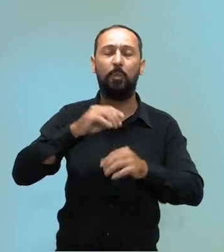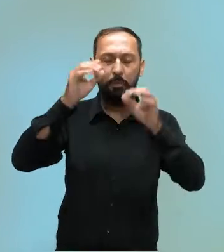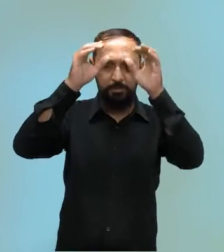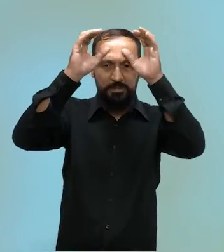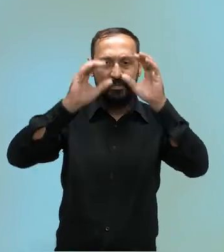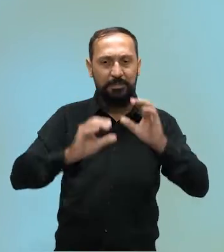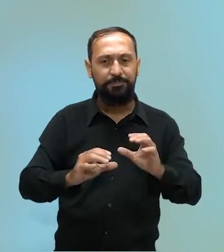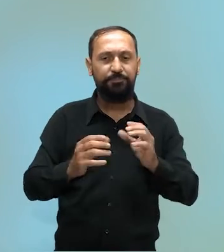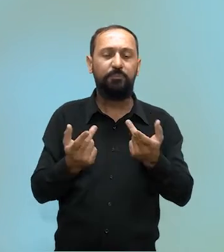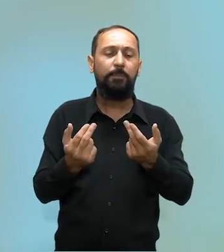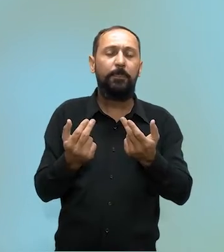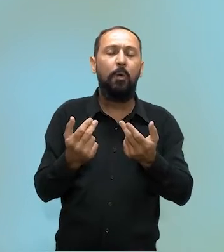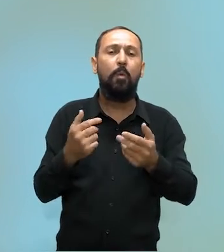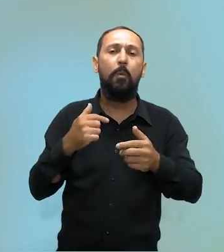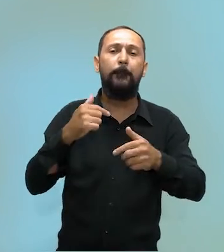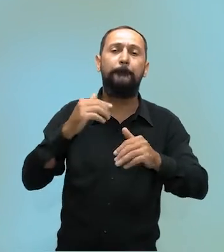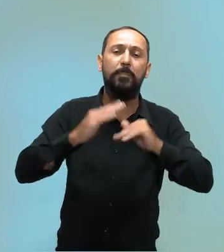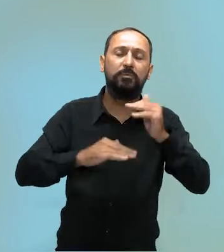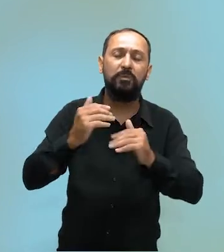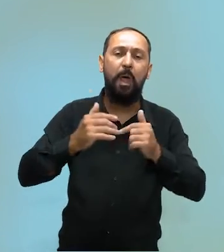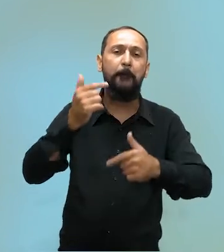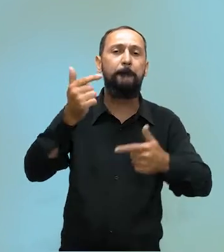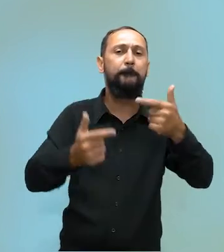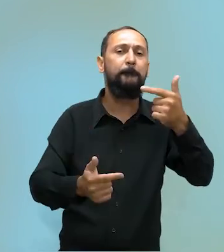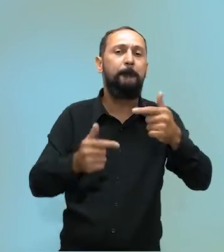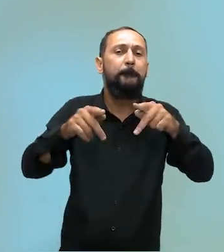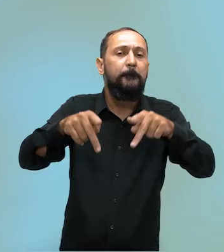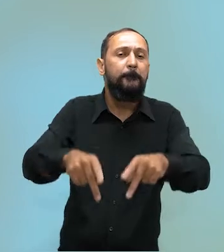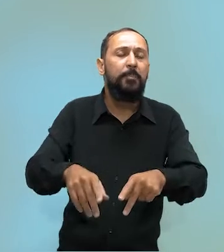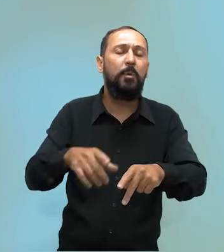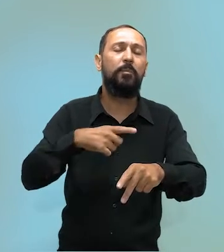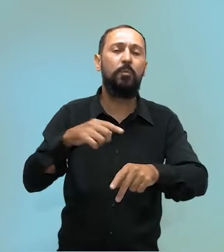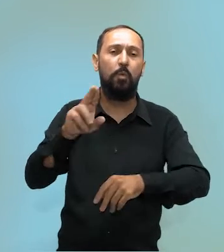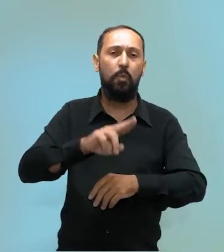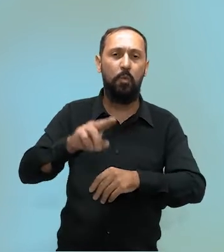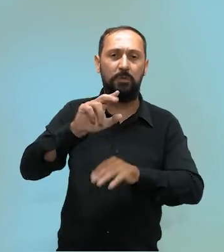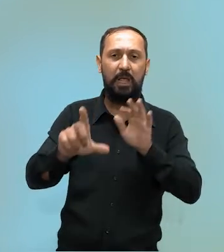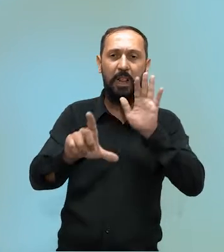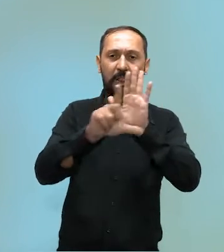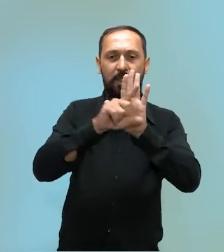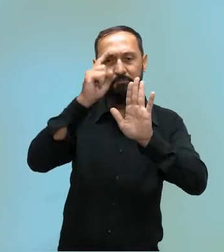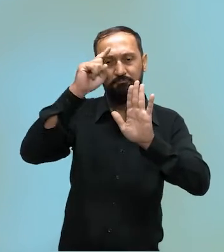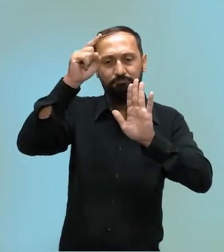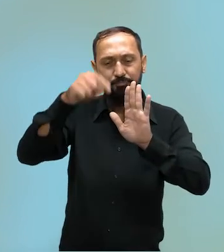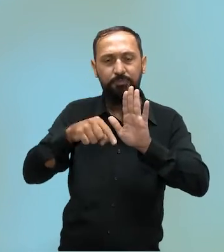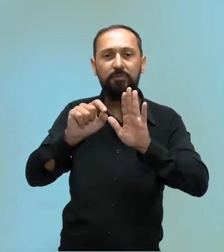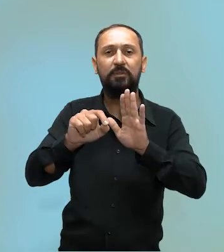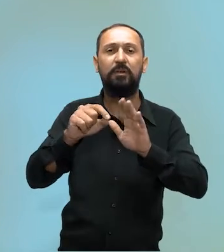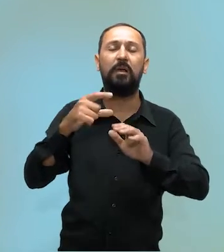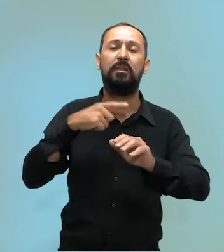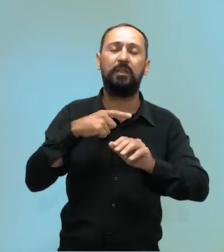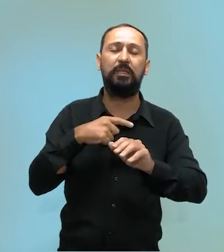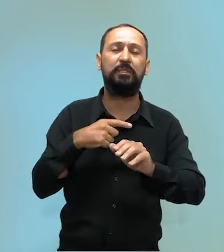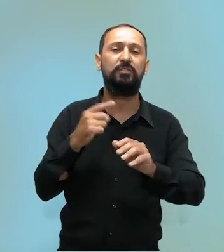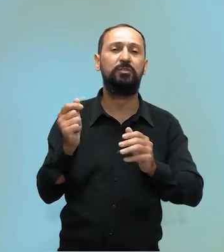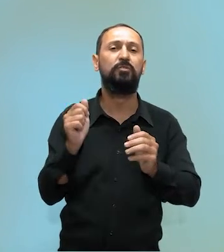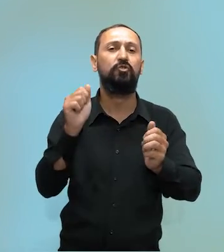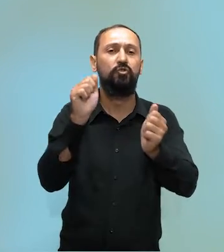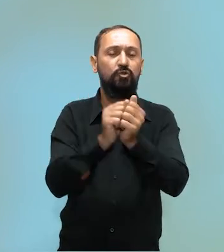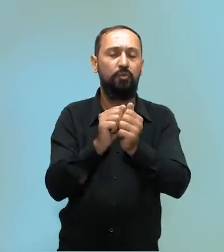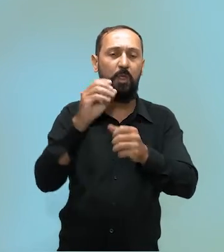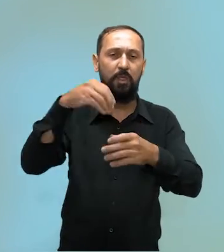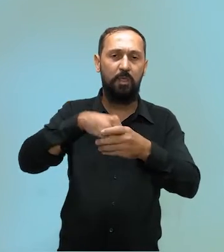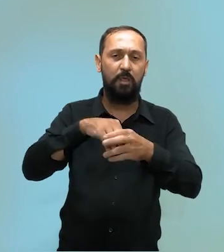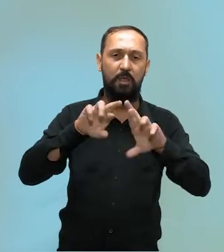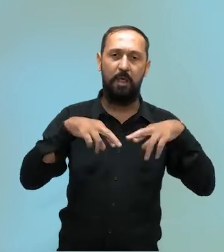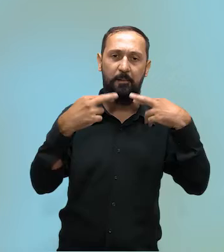cidadão e como os outros agentes públicos também estão submissos à ordem da lei, eles passam